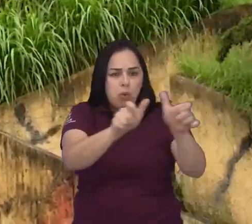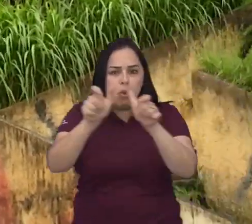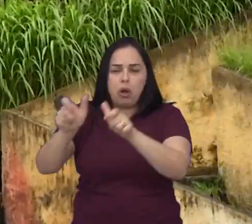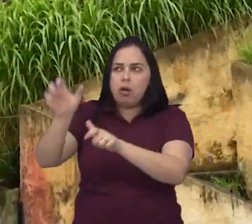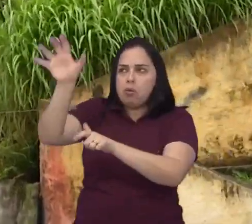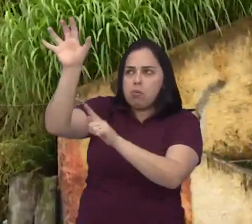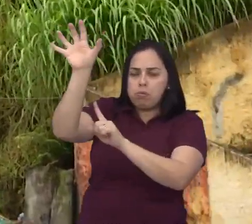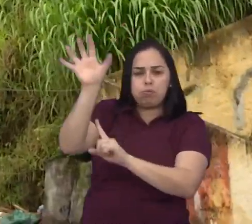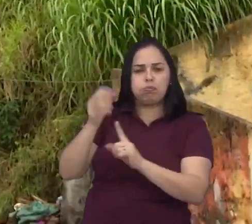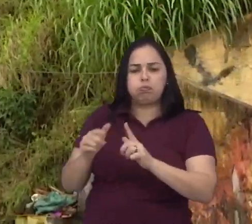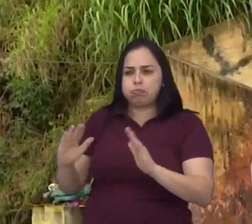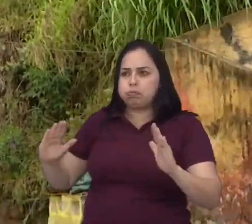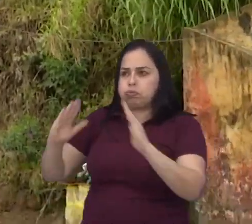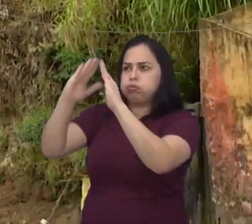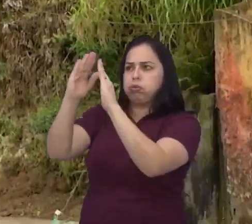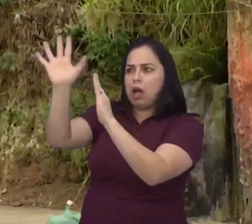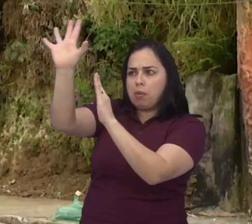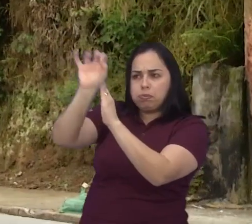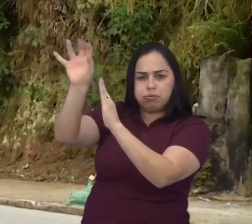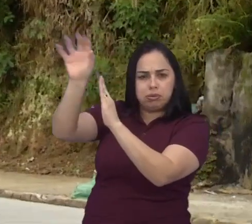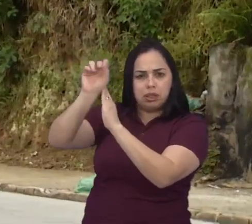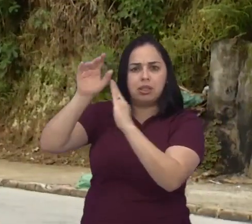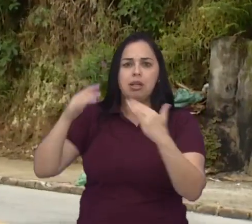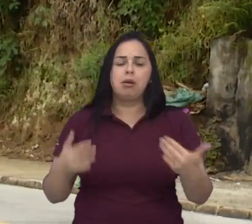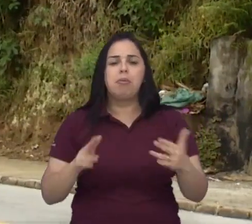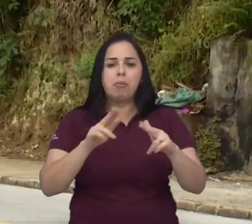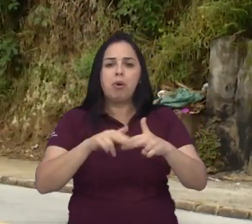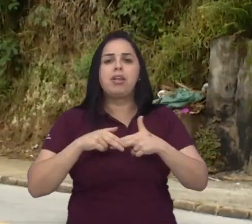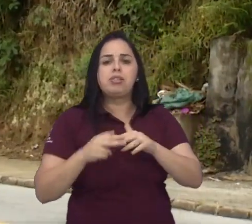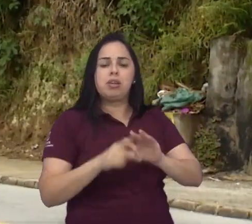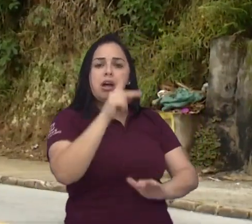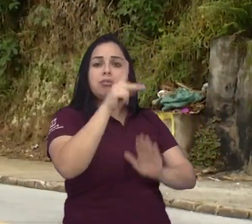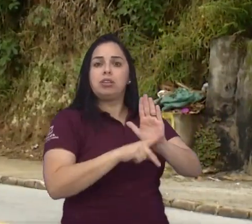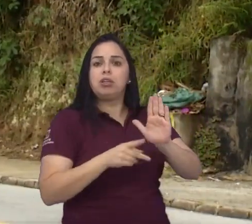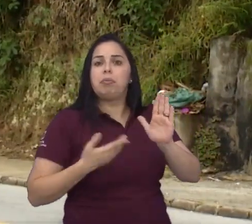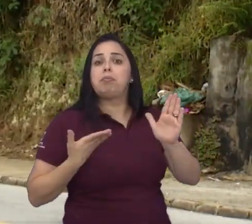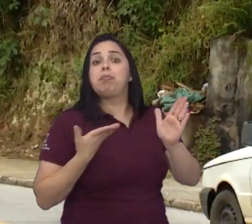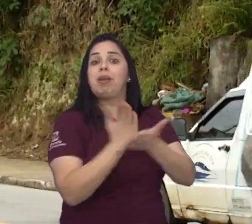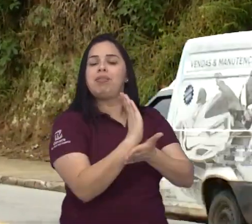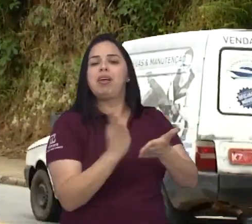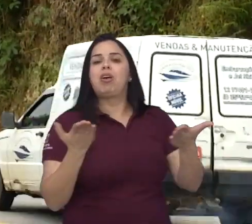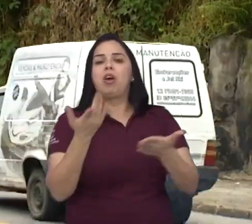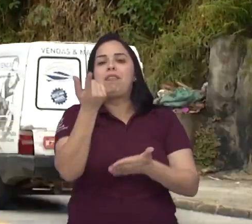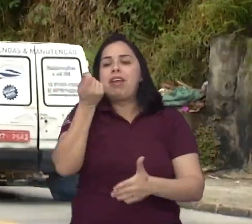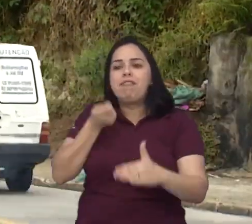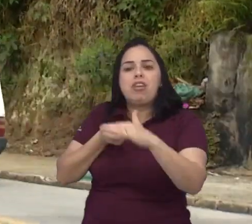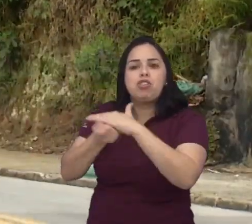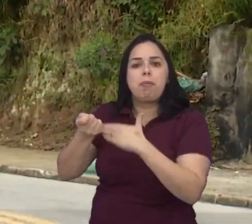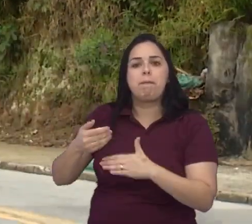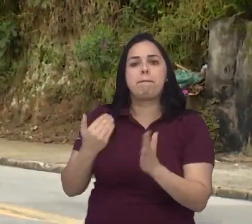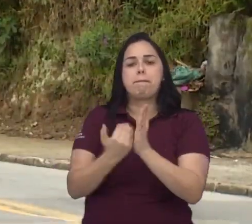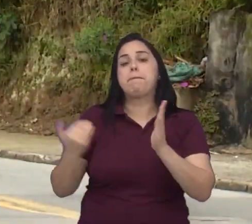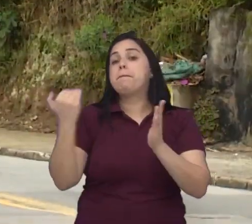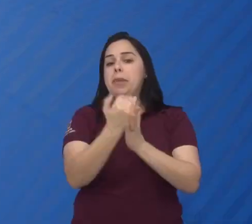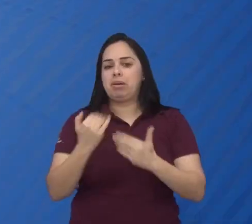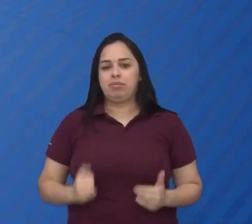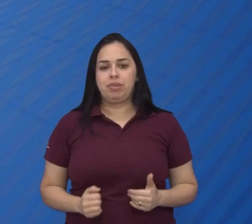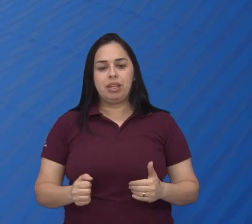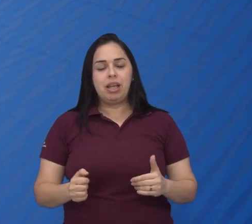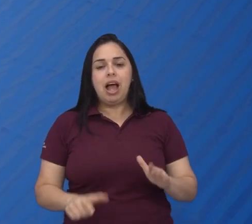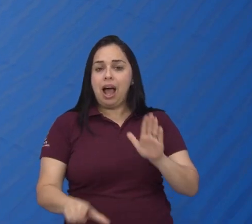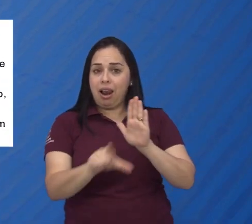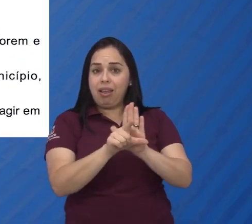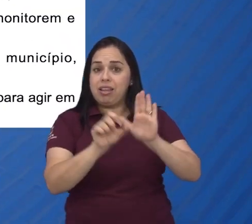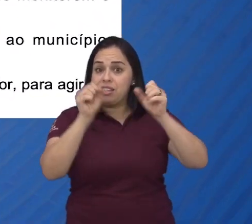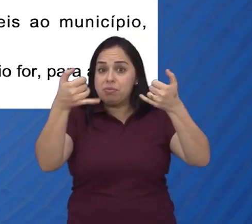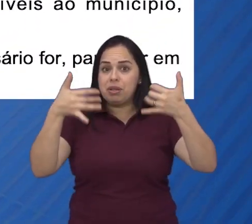estações. Com a aprovação do projeto de lei, novos recursos devem colaborar com o trabalho de prevenção. A